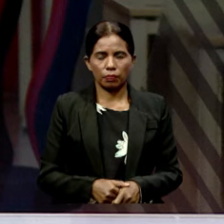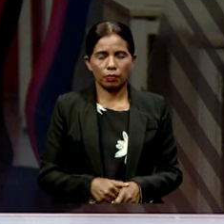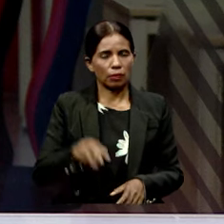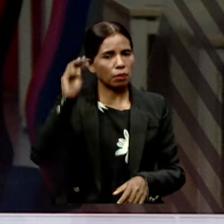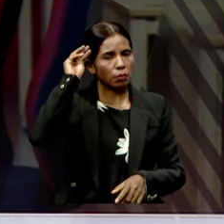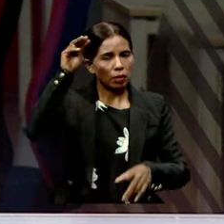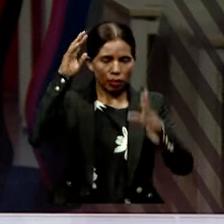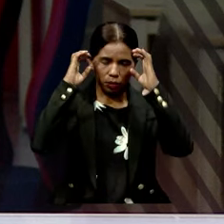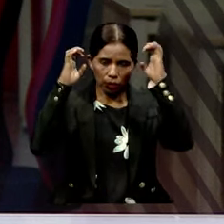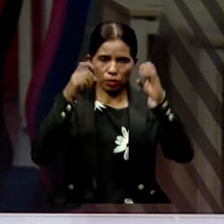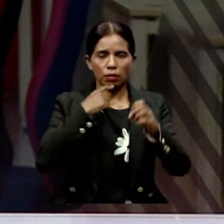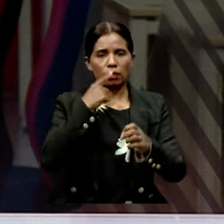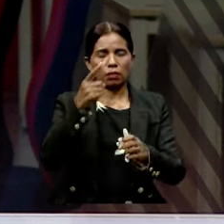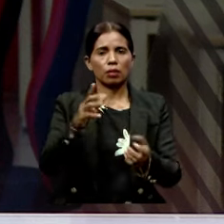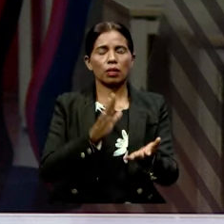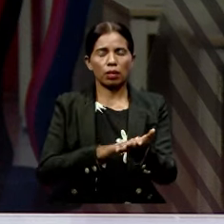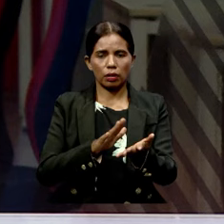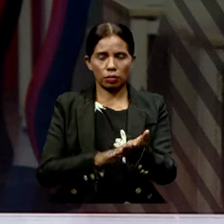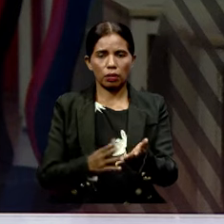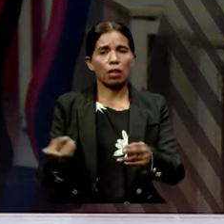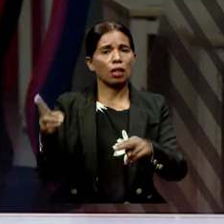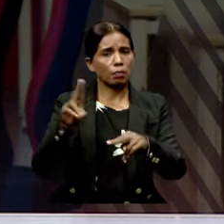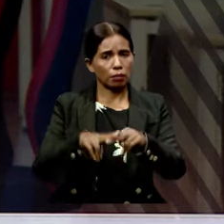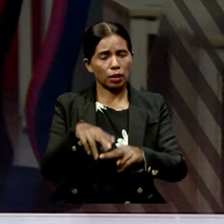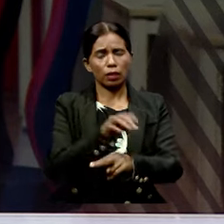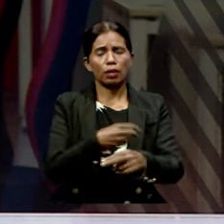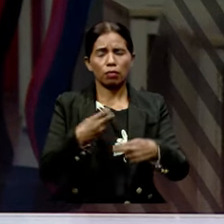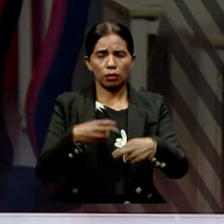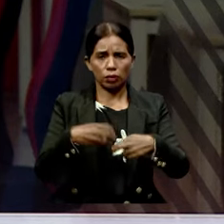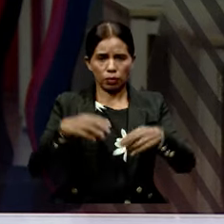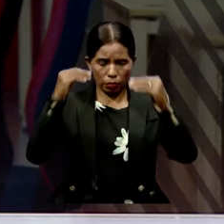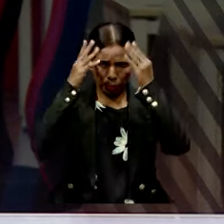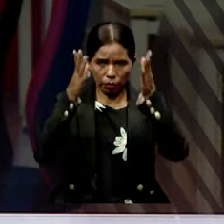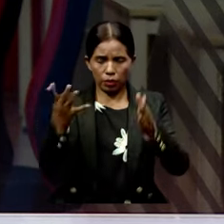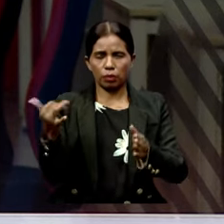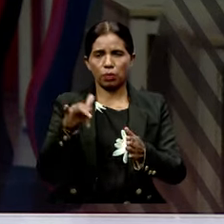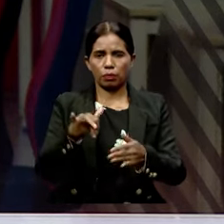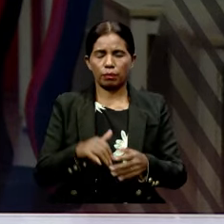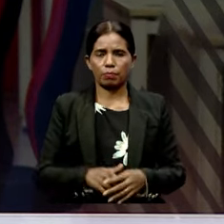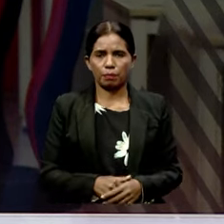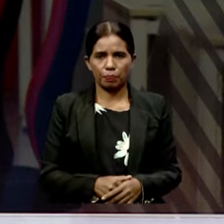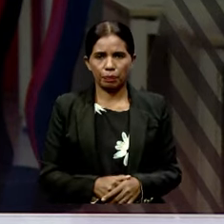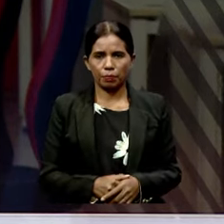da Educação considera a escola paralelo aumenta, dificulta a colocação de professores.